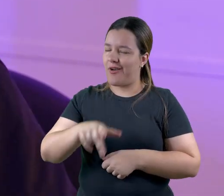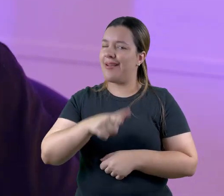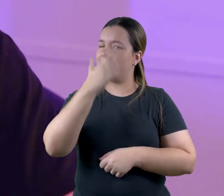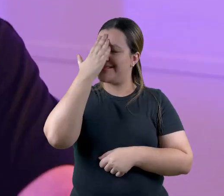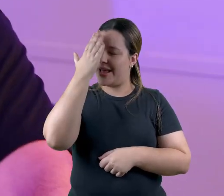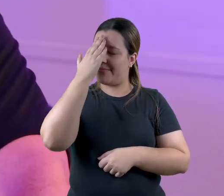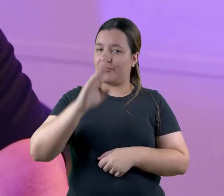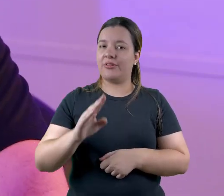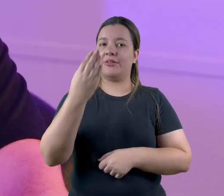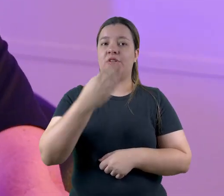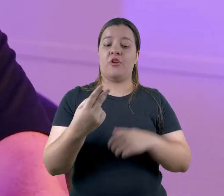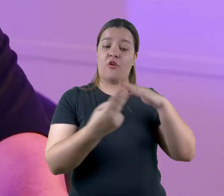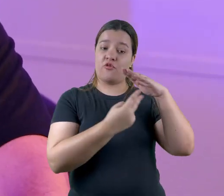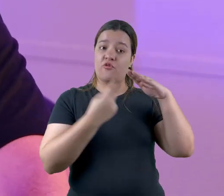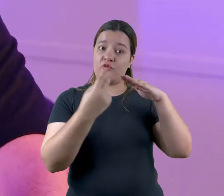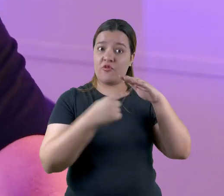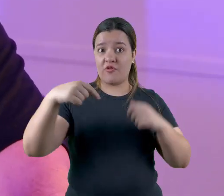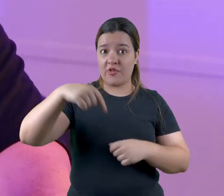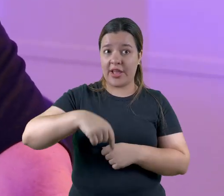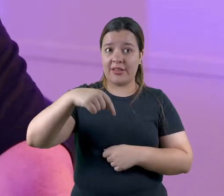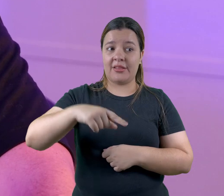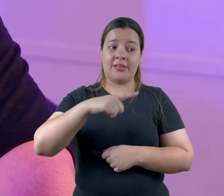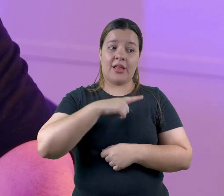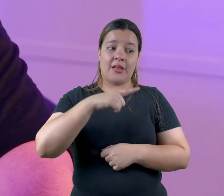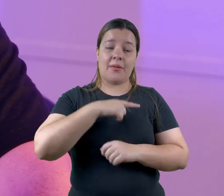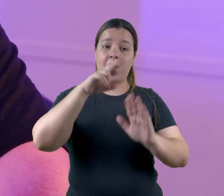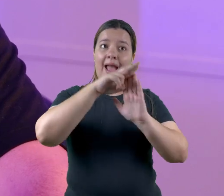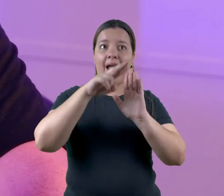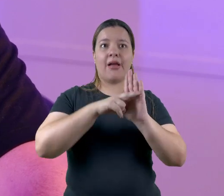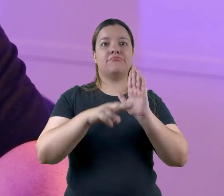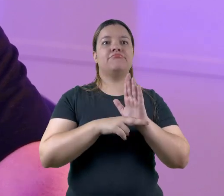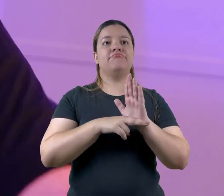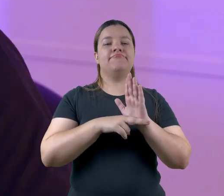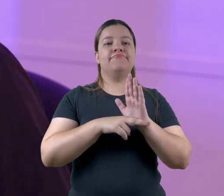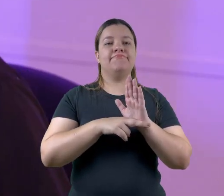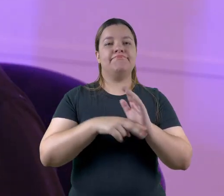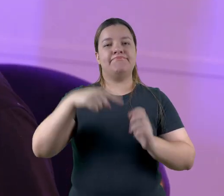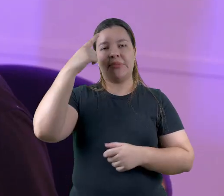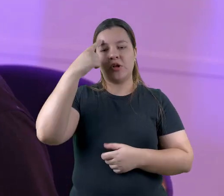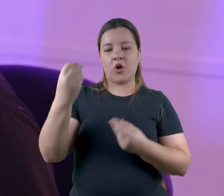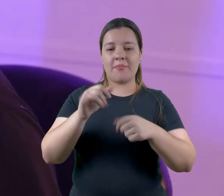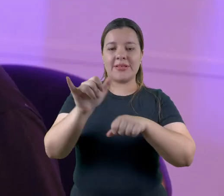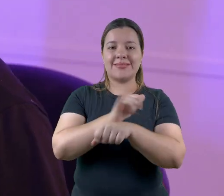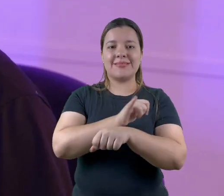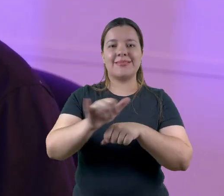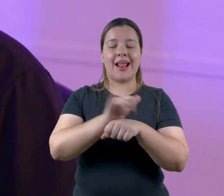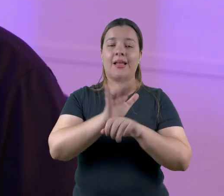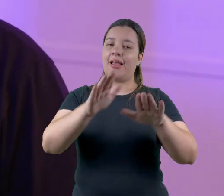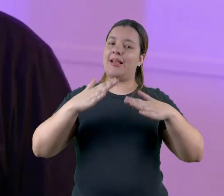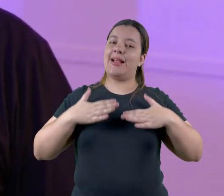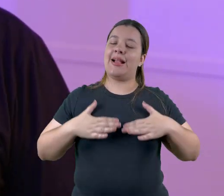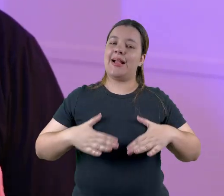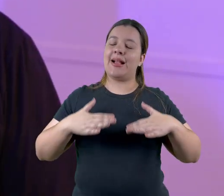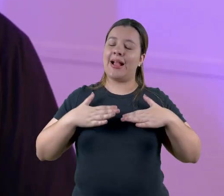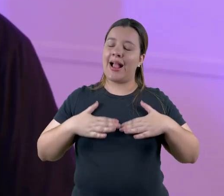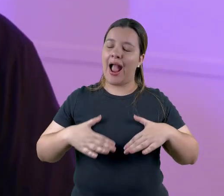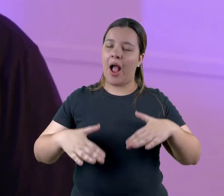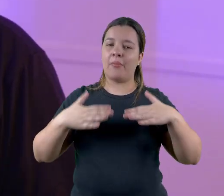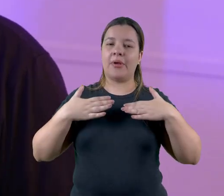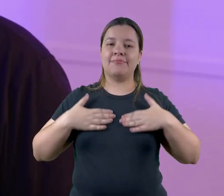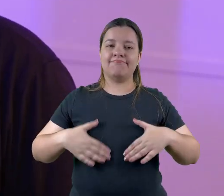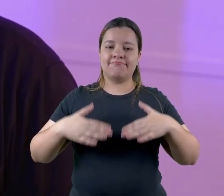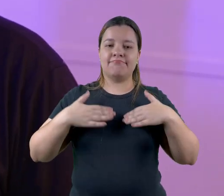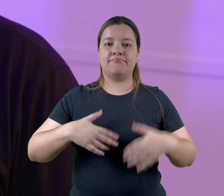né Uhum E o venturos teve uma uma uma política muito pé no chão Hum eu diria que o venturos